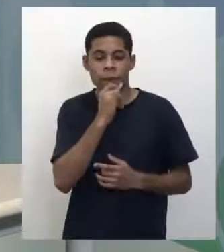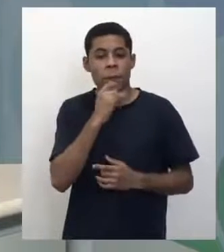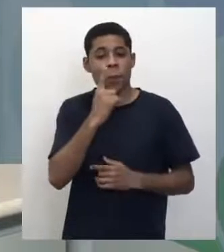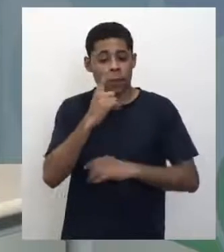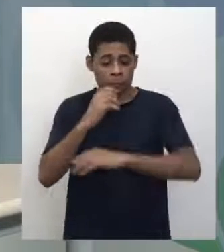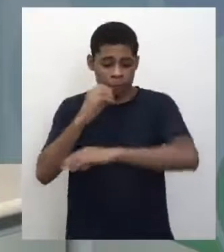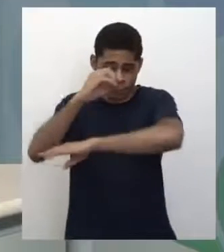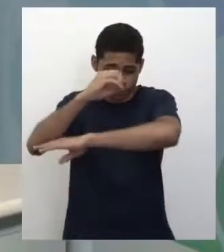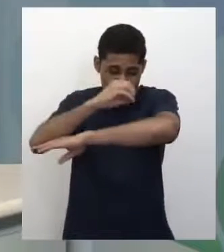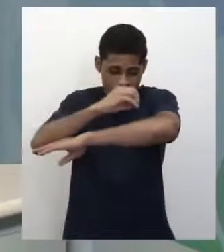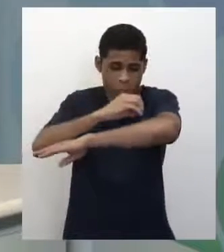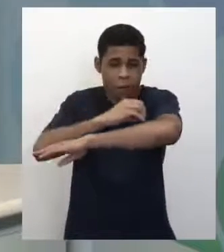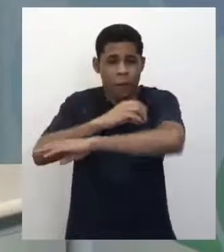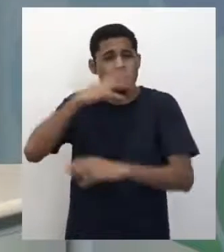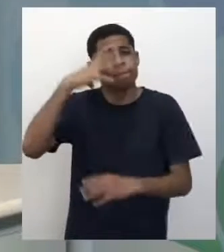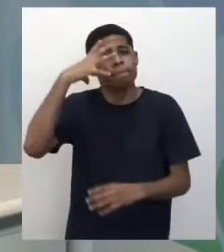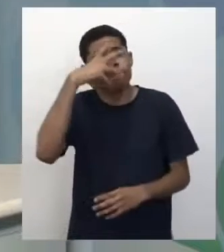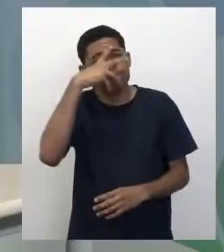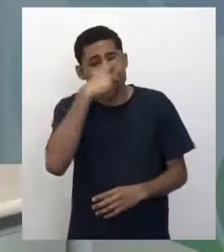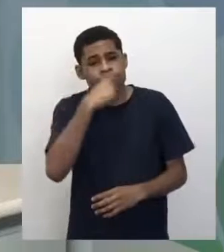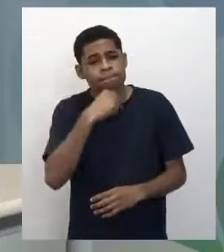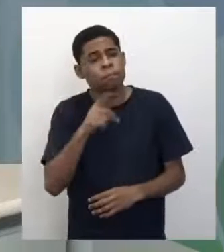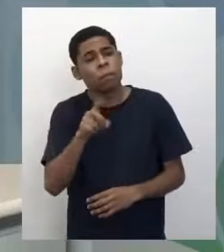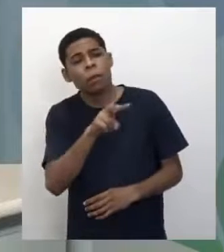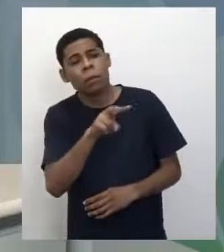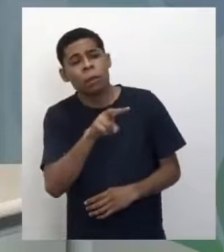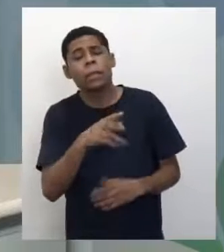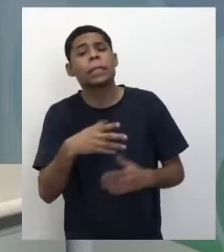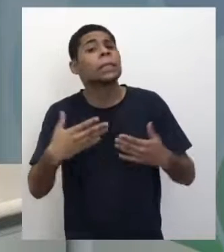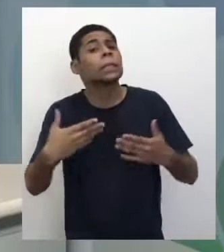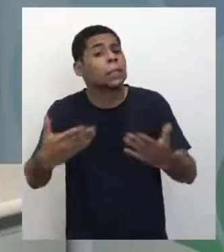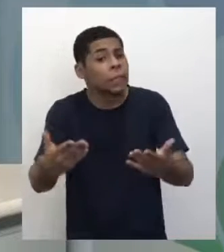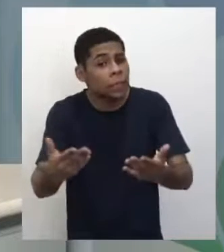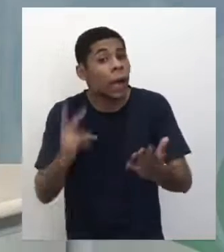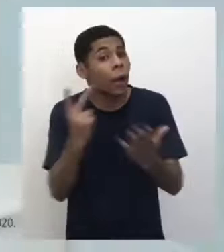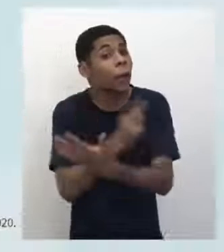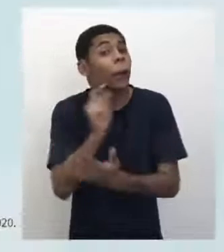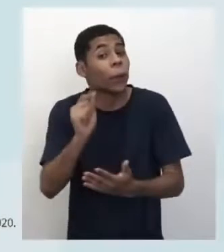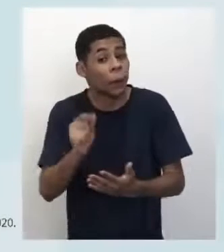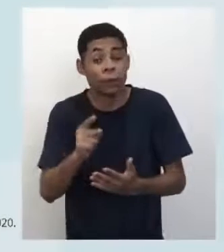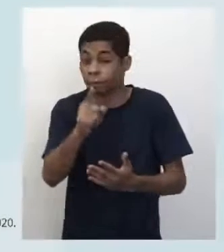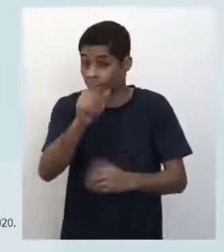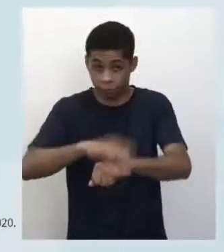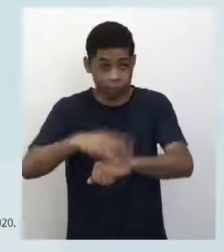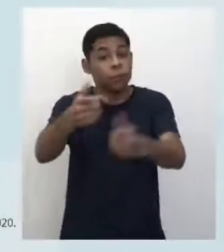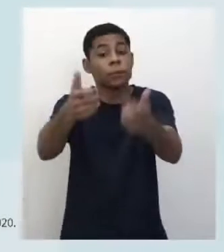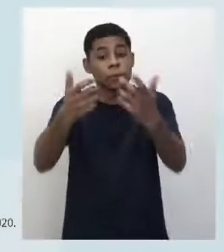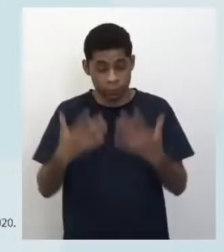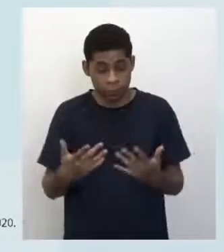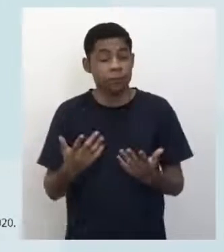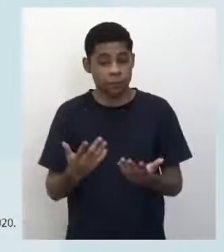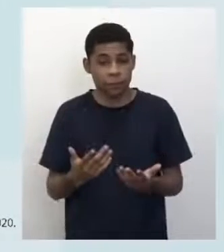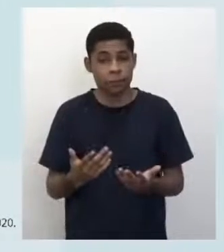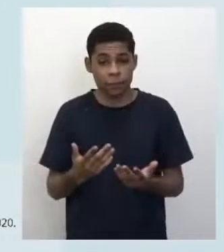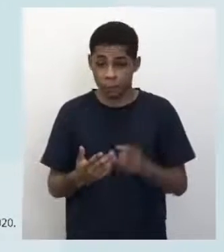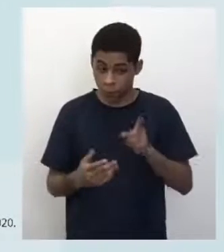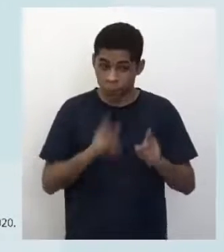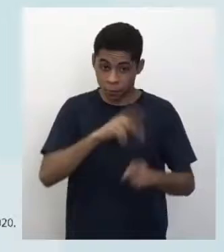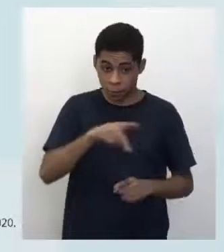de sol, e vocês vão escrever o que vai acontecer nessa tarde de sol, e o professor Anderson vai